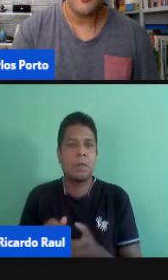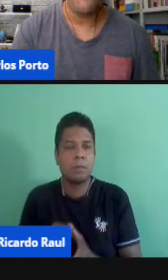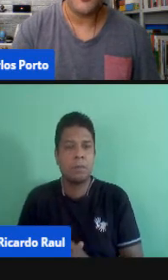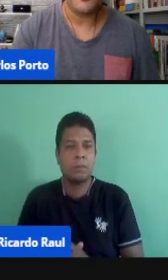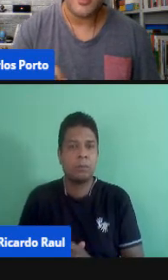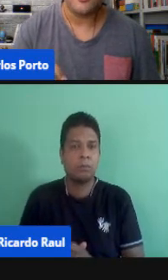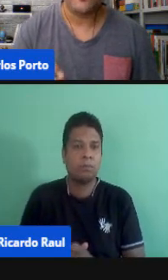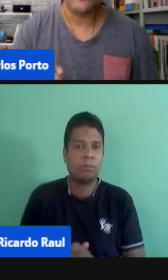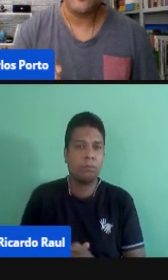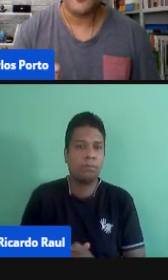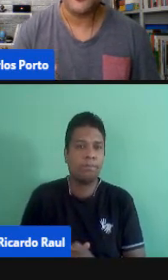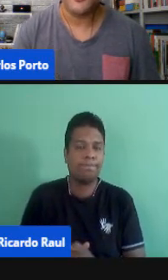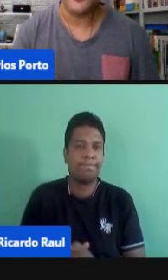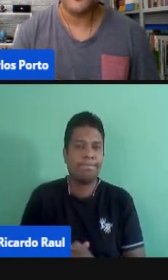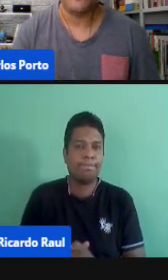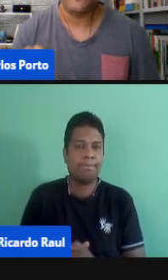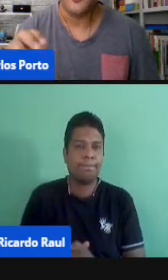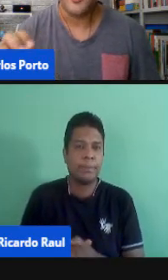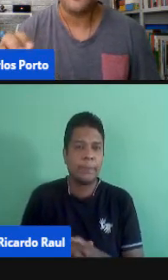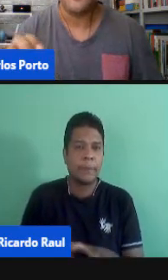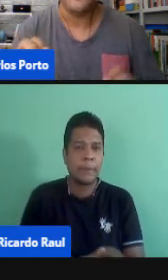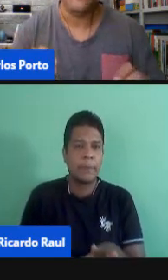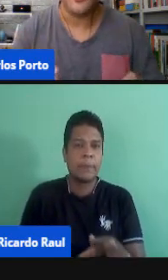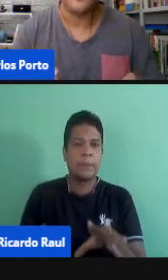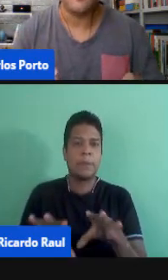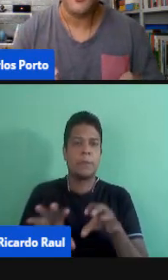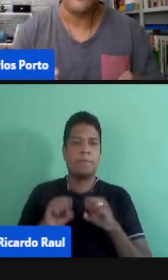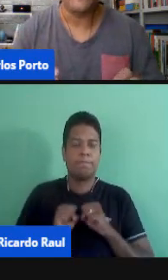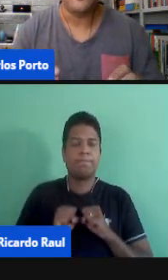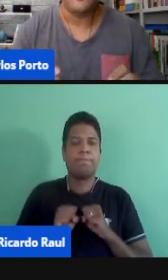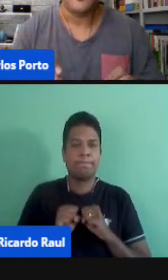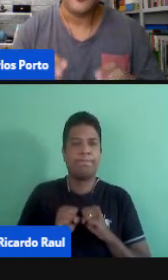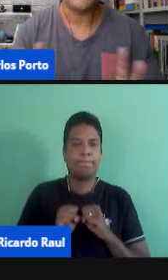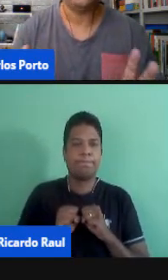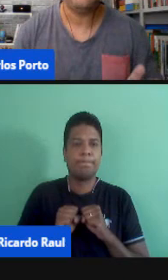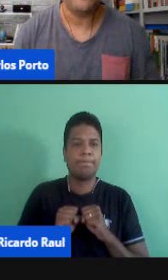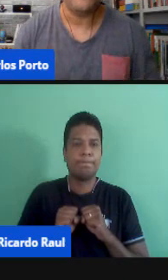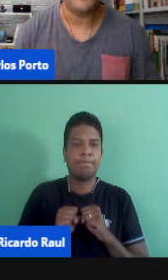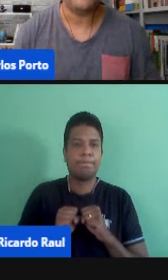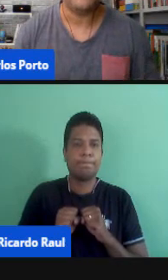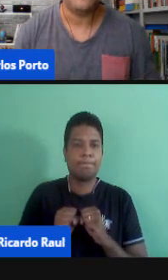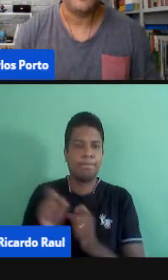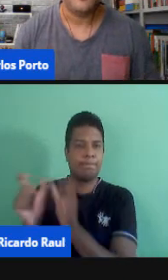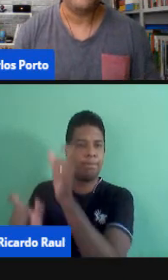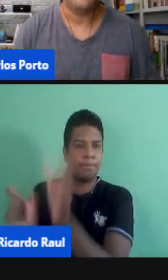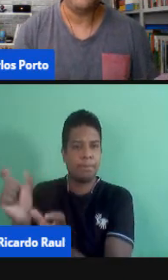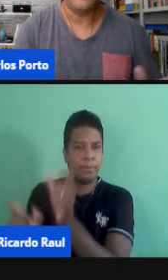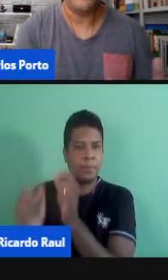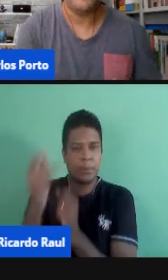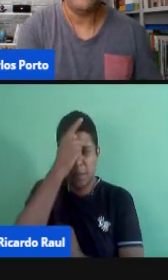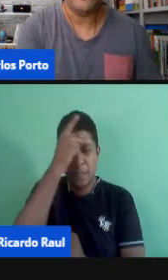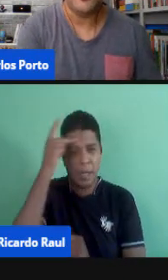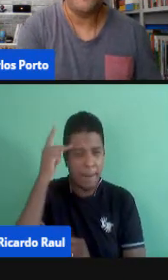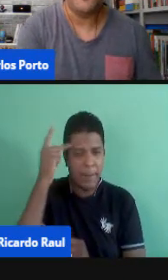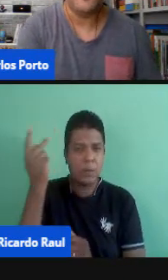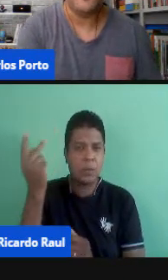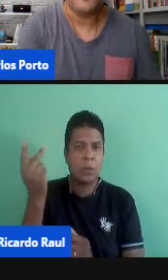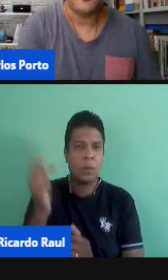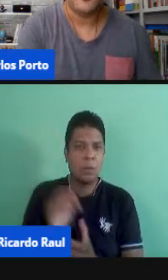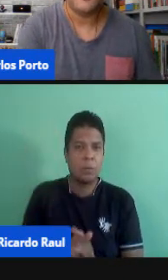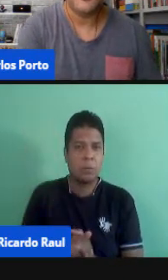e tem afetado de maneira direta e indiretamente a cada ser humano, seja ele no